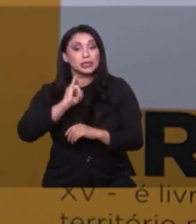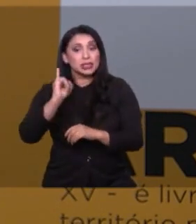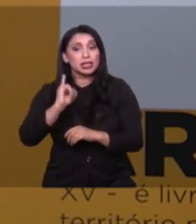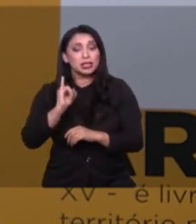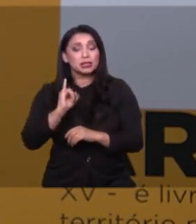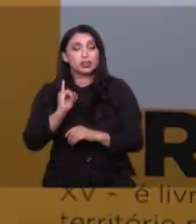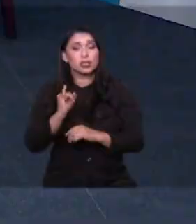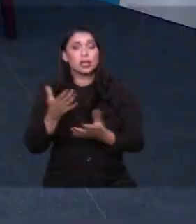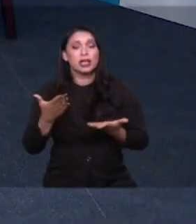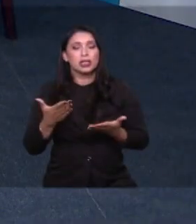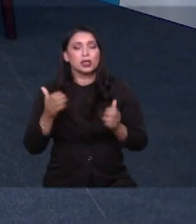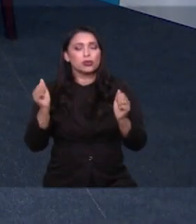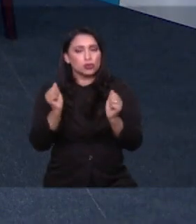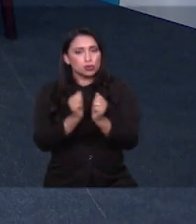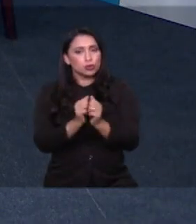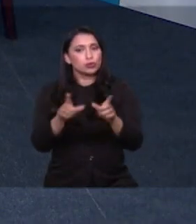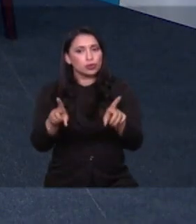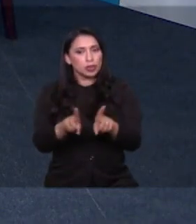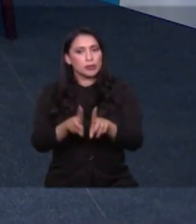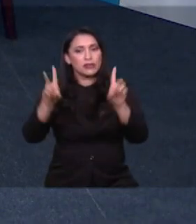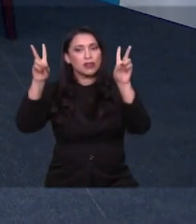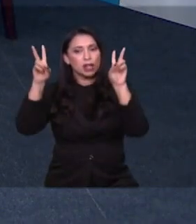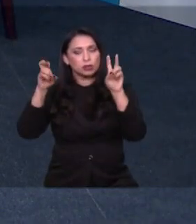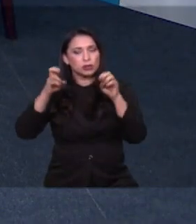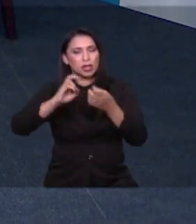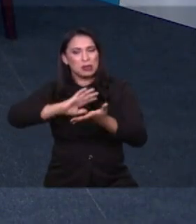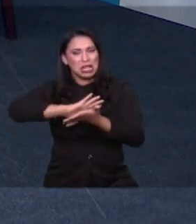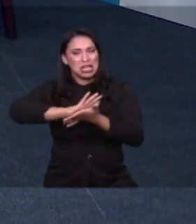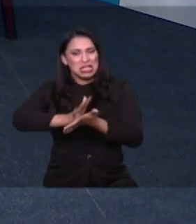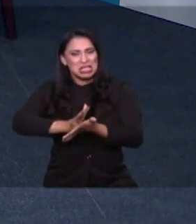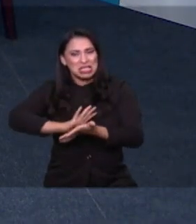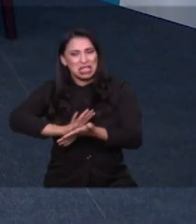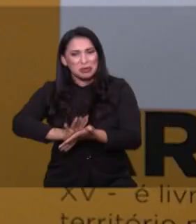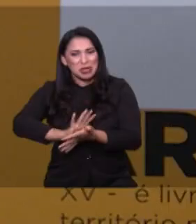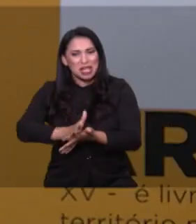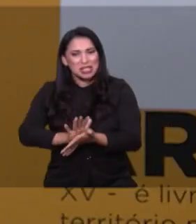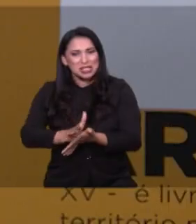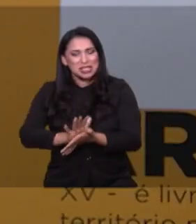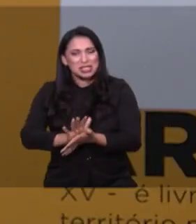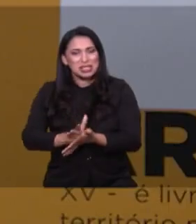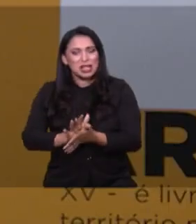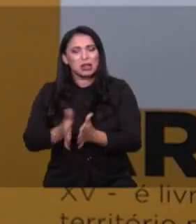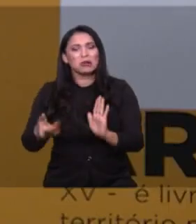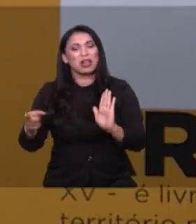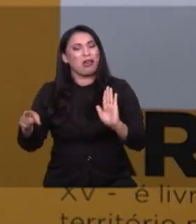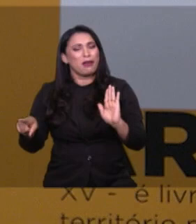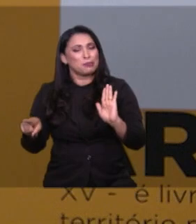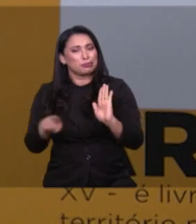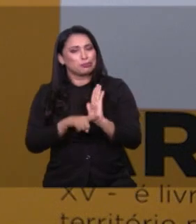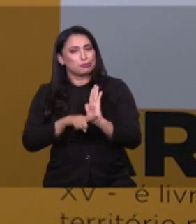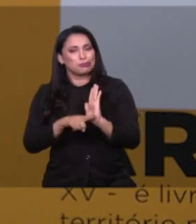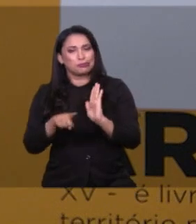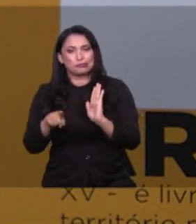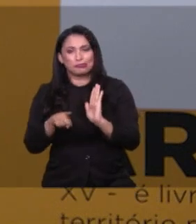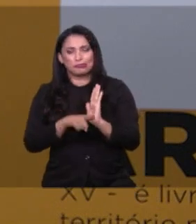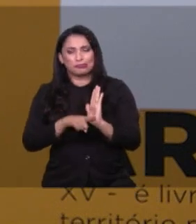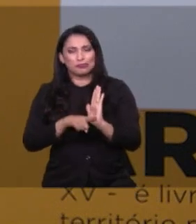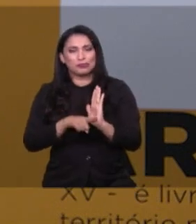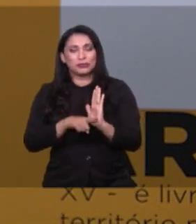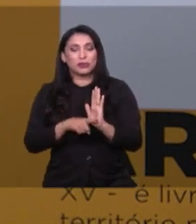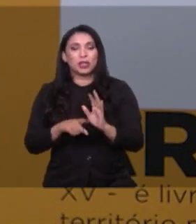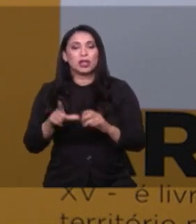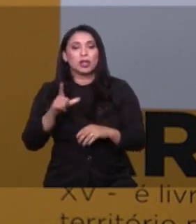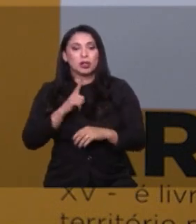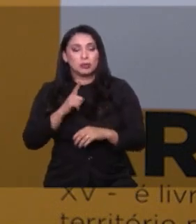da doutora para falar sobre essa questão de discriminação negativa, né? Discriminação, a gente